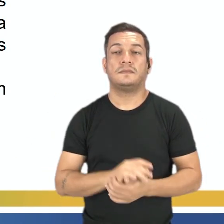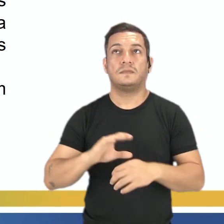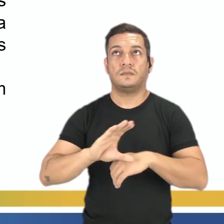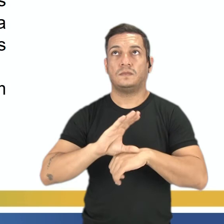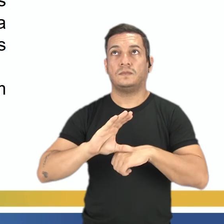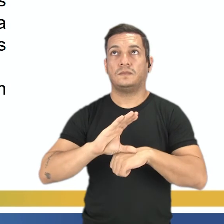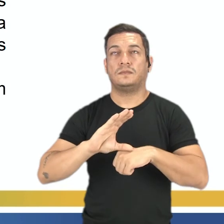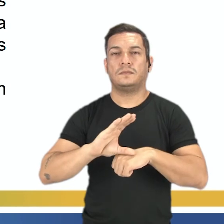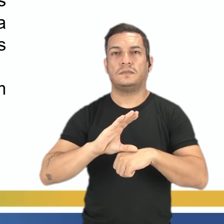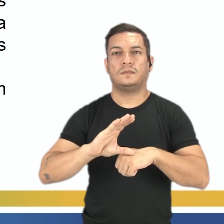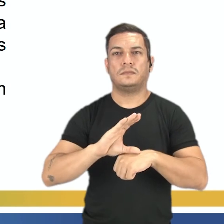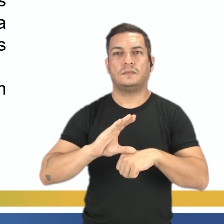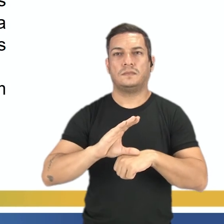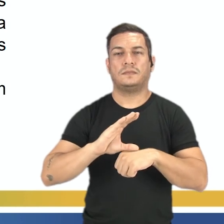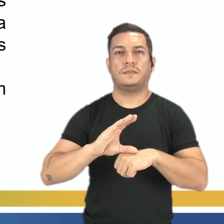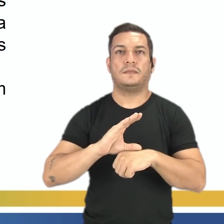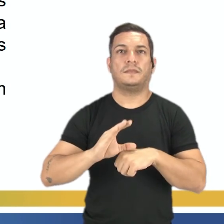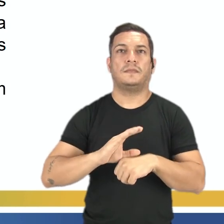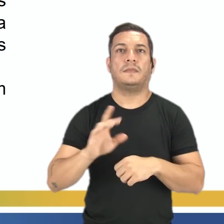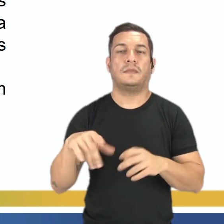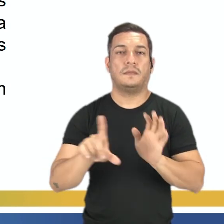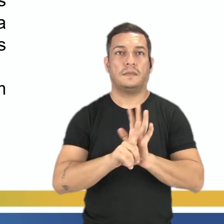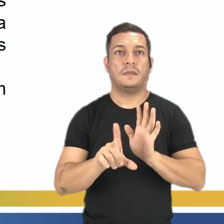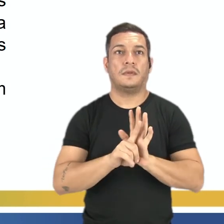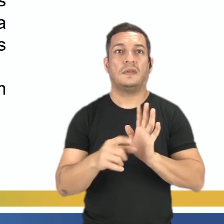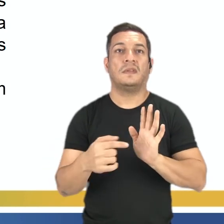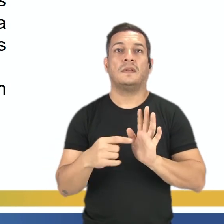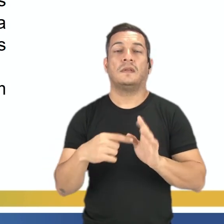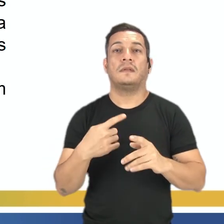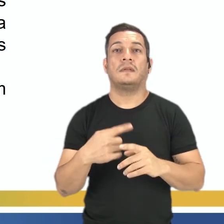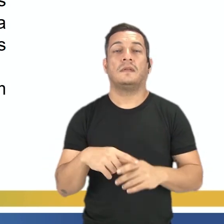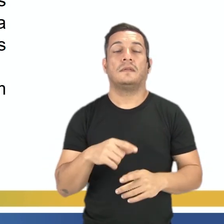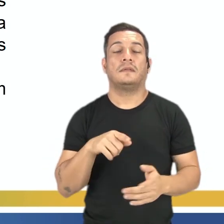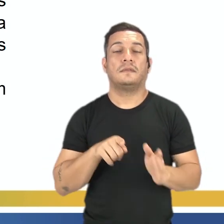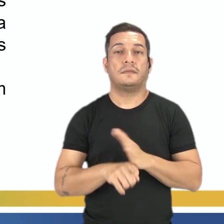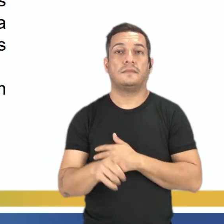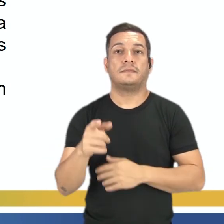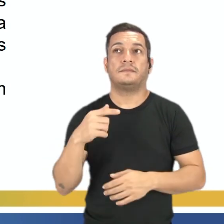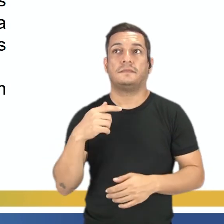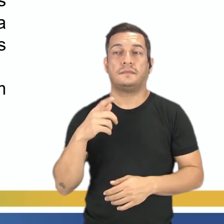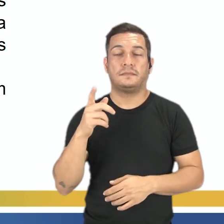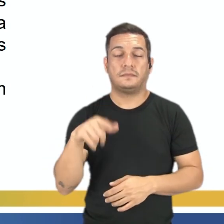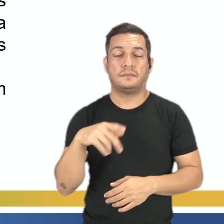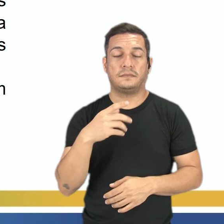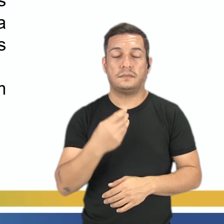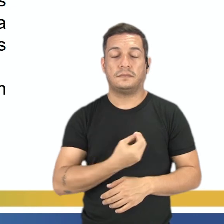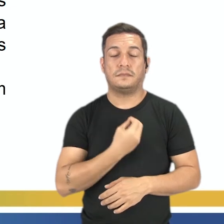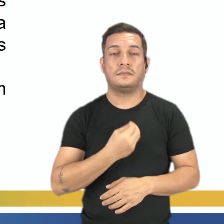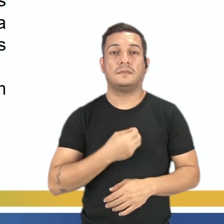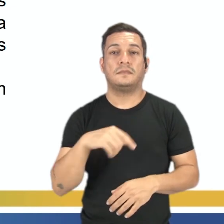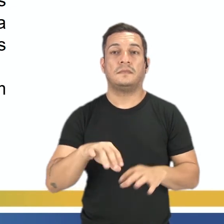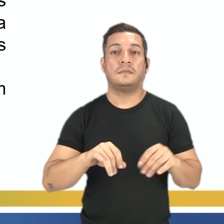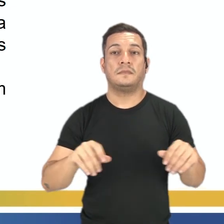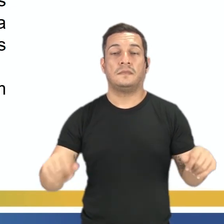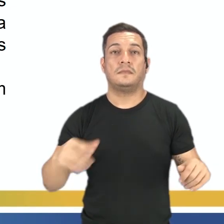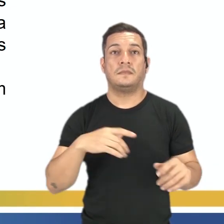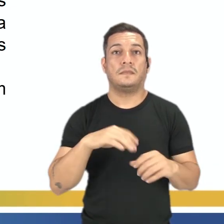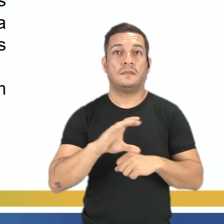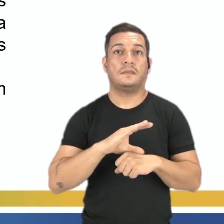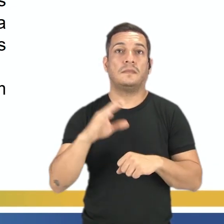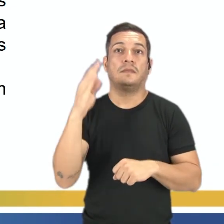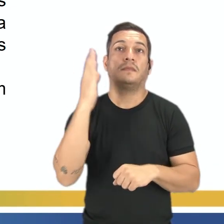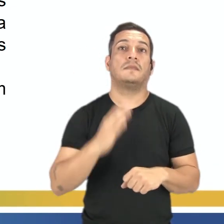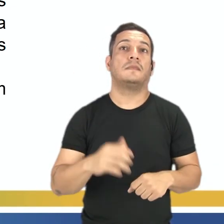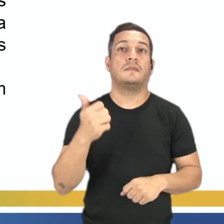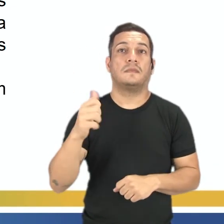sobre a Constituição, a qual eu falei que ela está em lei, né, sobre a questão dos primeiros habitantes de nossas terras, né? A Constituição